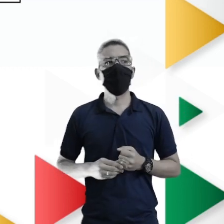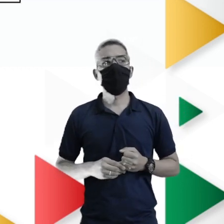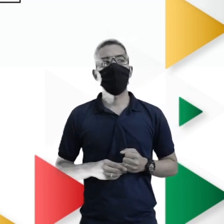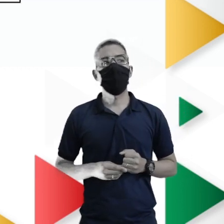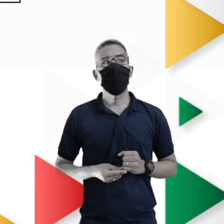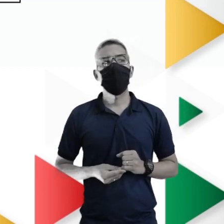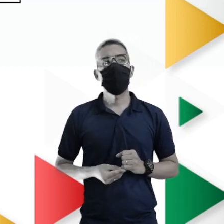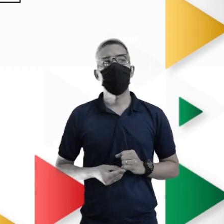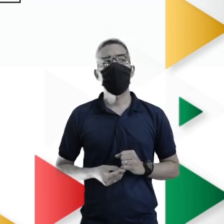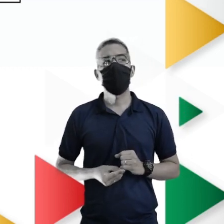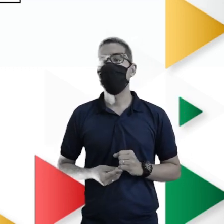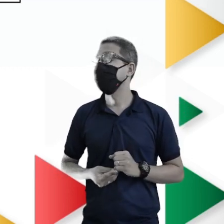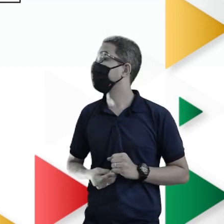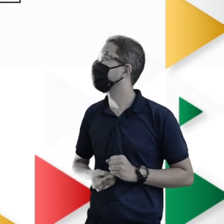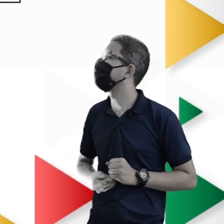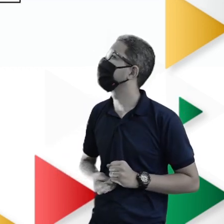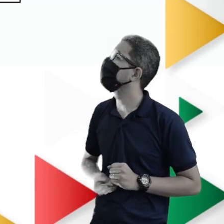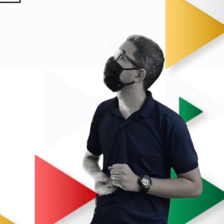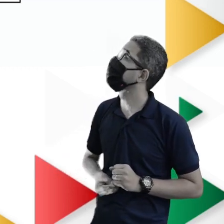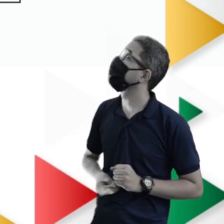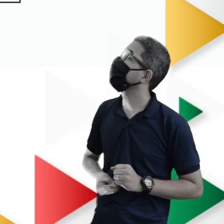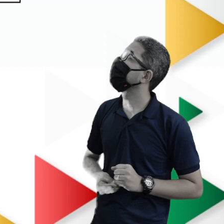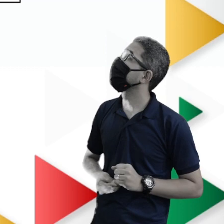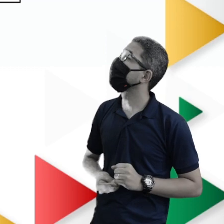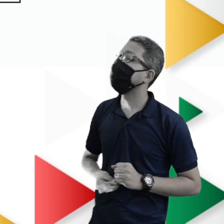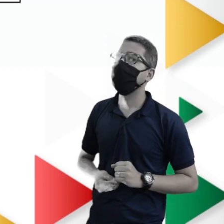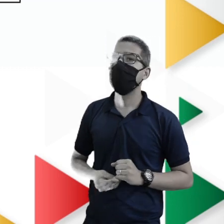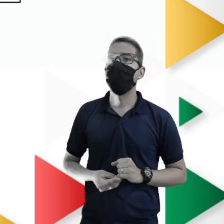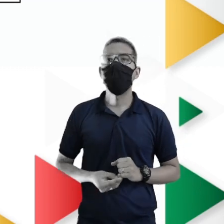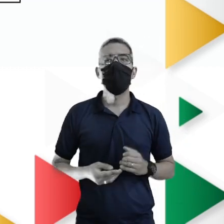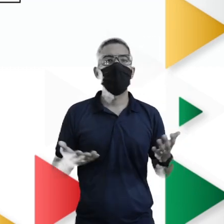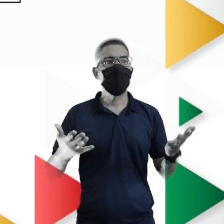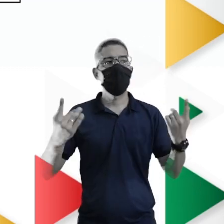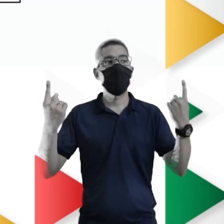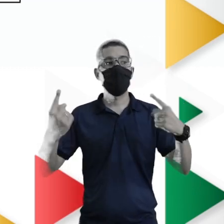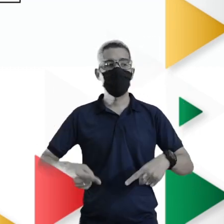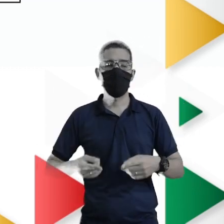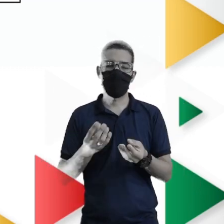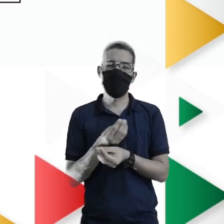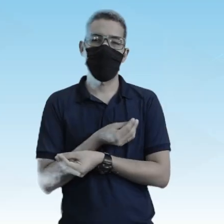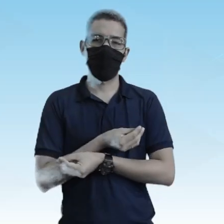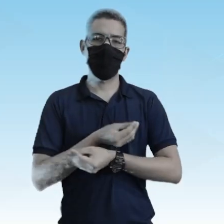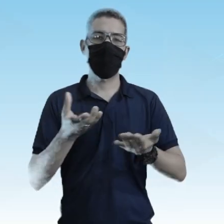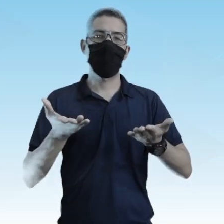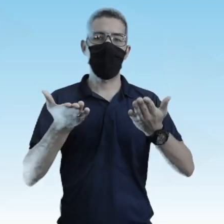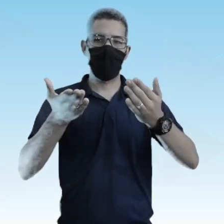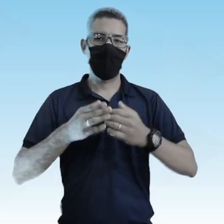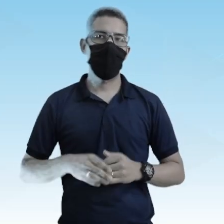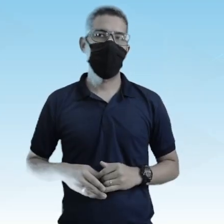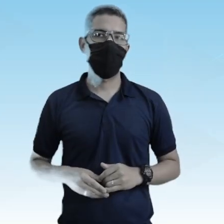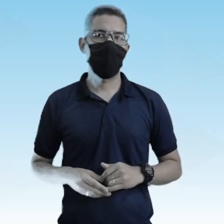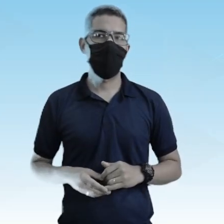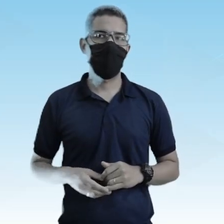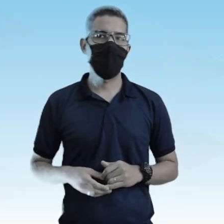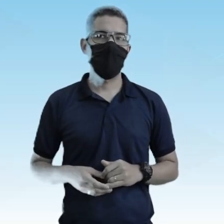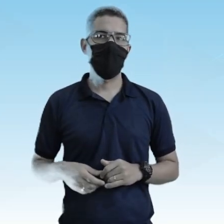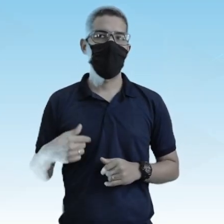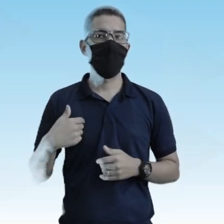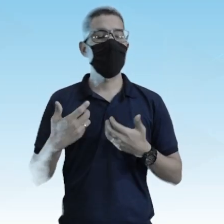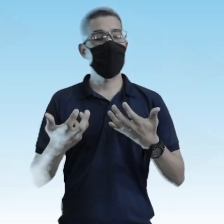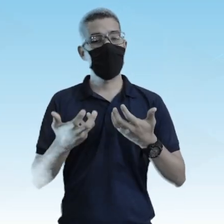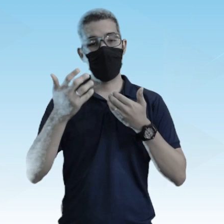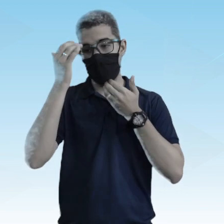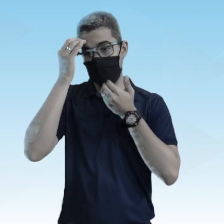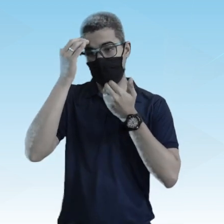você faz as relações. Agora eu trago um desafio para você, porque já está acabando a nossa videoaula de hoje. Quero agradecer a participação